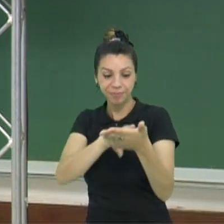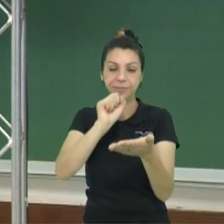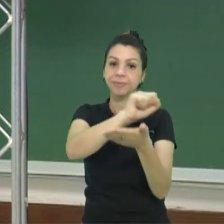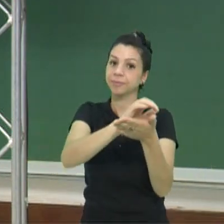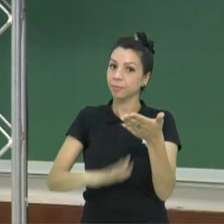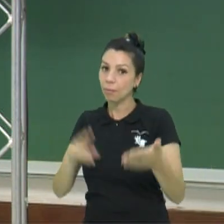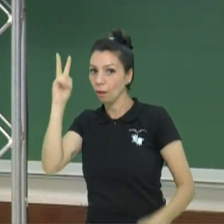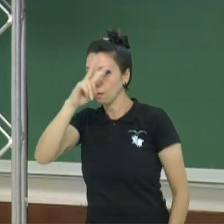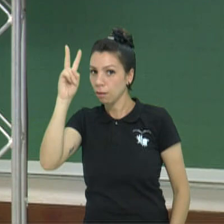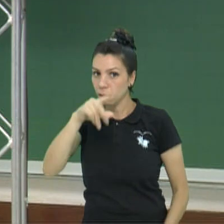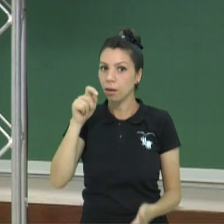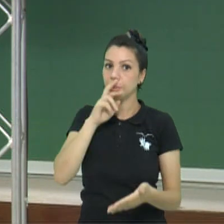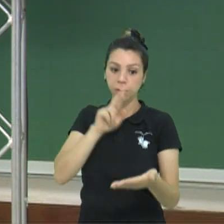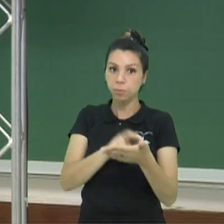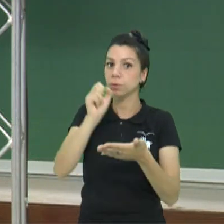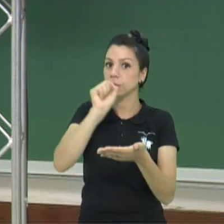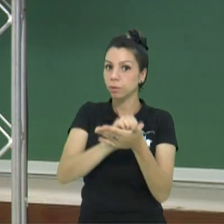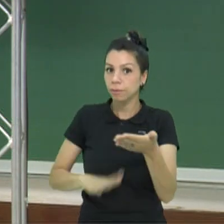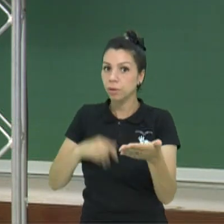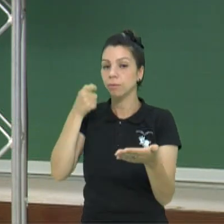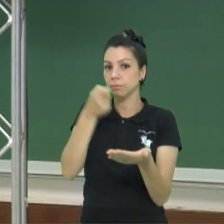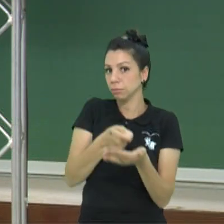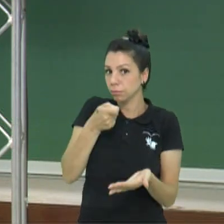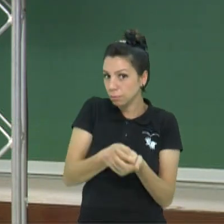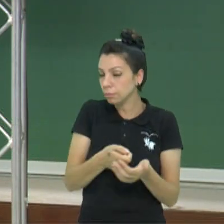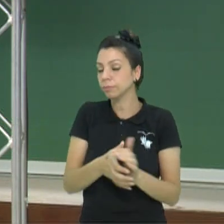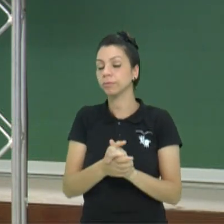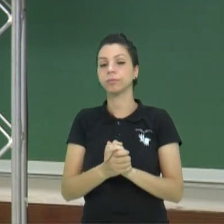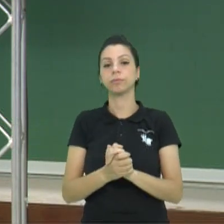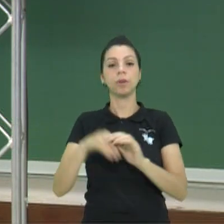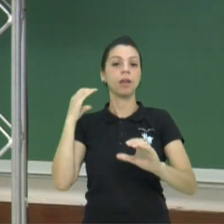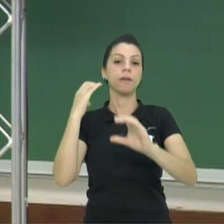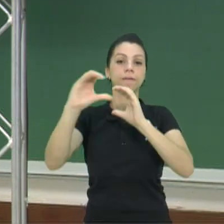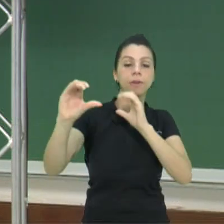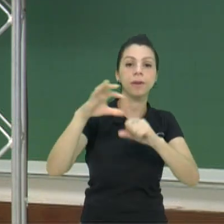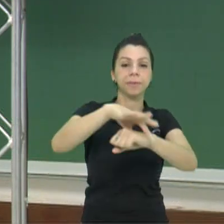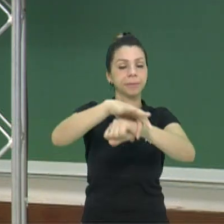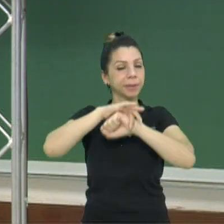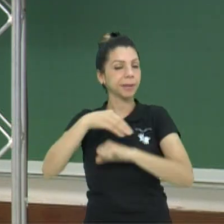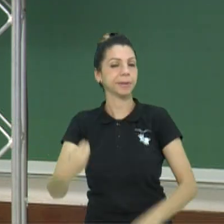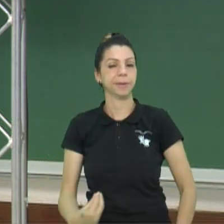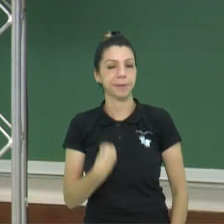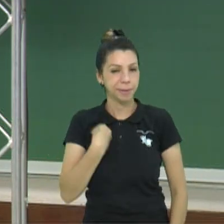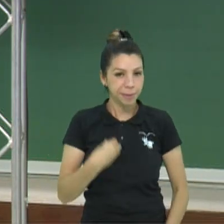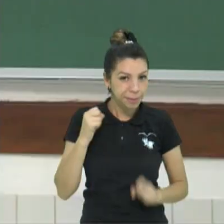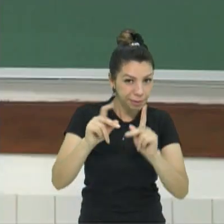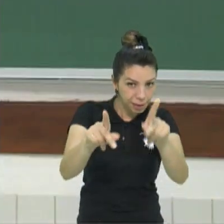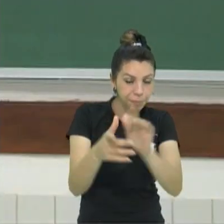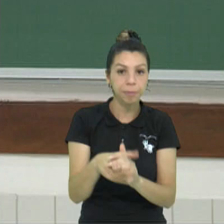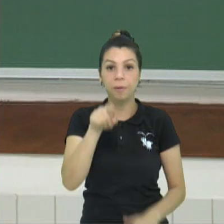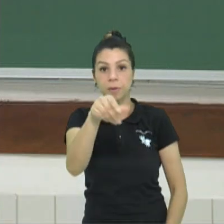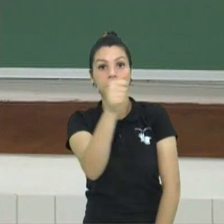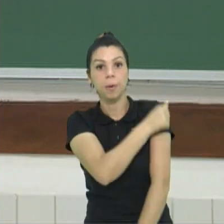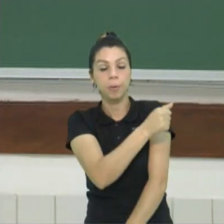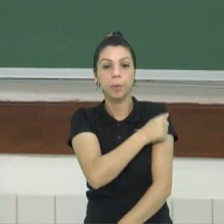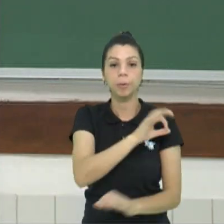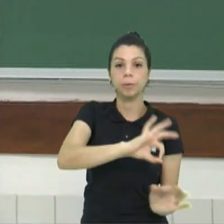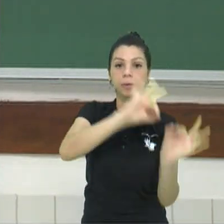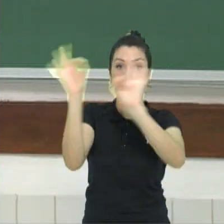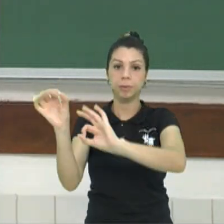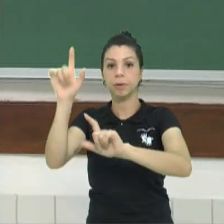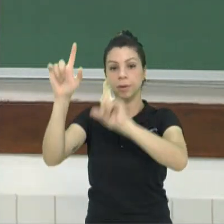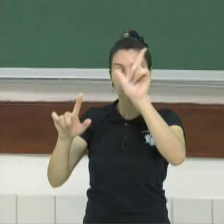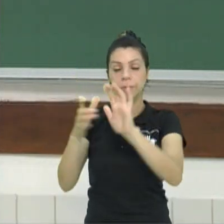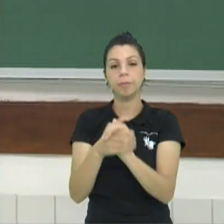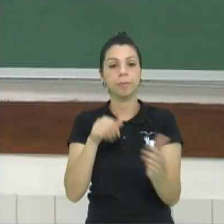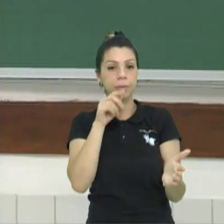a atividade obrigatória dessa aula. Clica lá, faz a atividade, conclui e envia bem certinho, ok? Você que faz as atividades